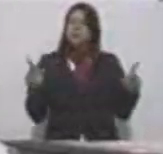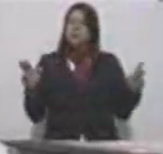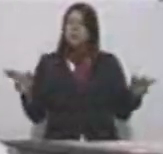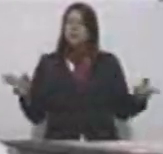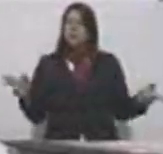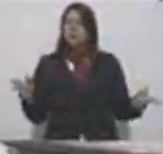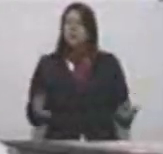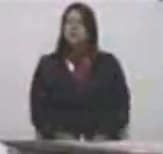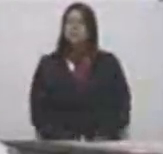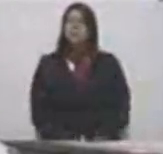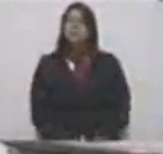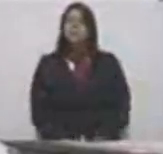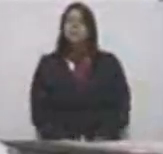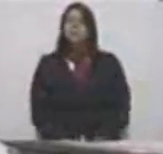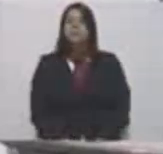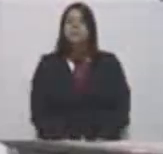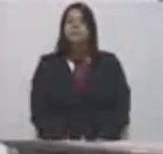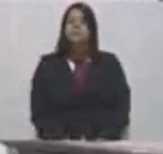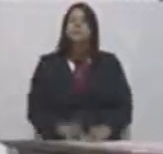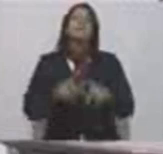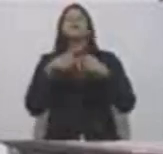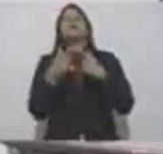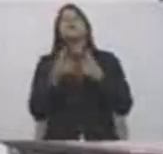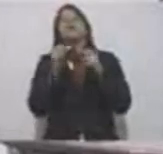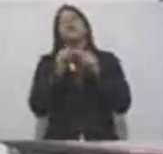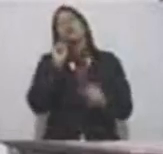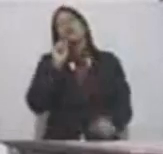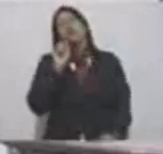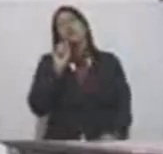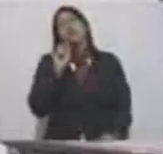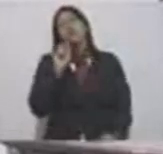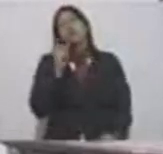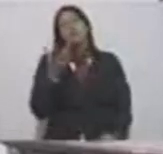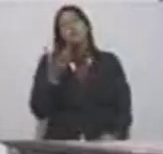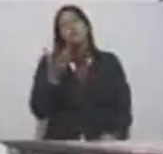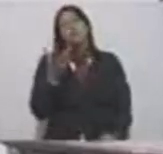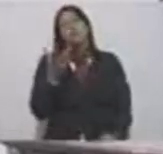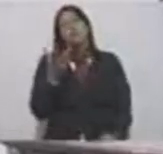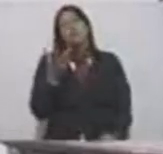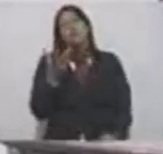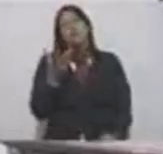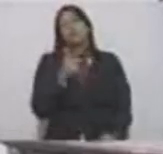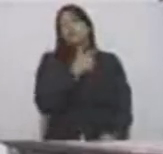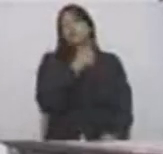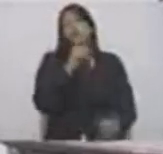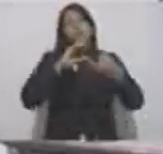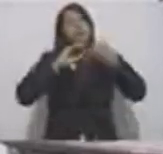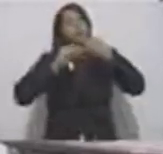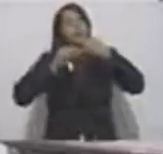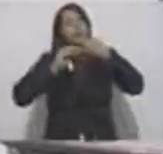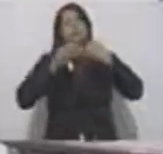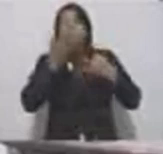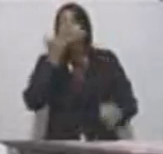por várias ocasiões, a corporação ficar sem comer, sem ter feijão para comer.